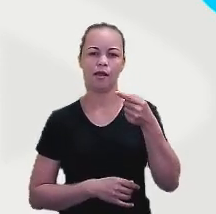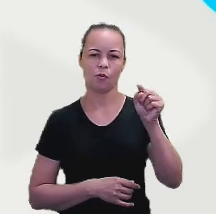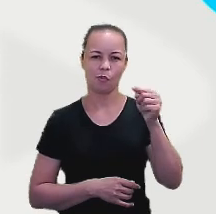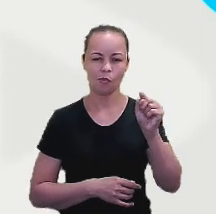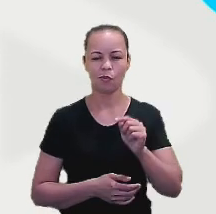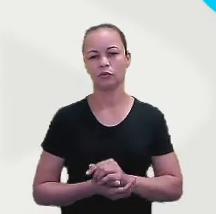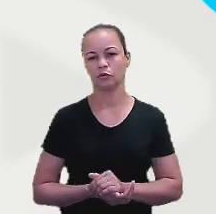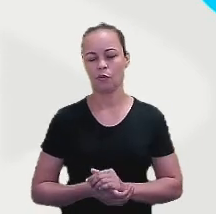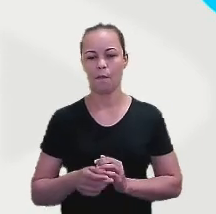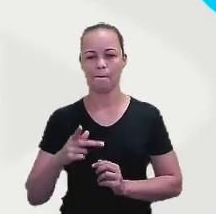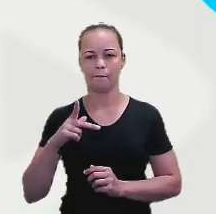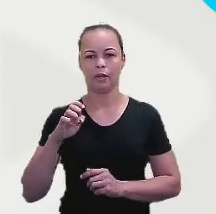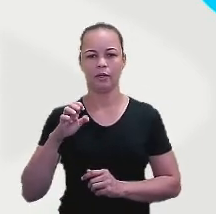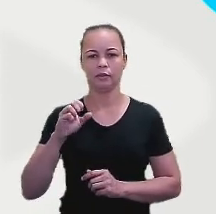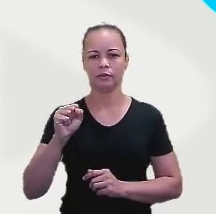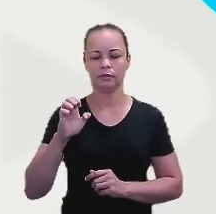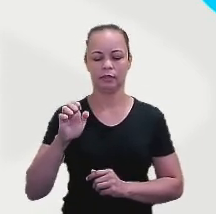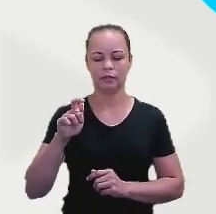Pêssego.